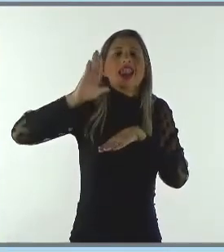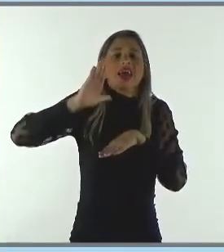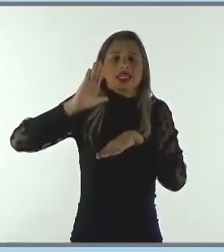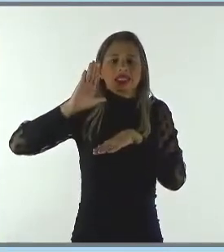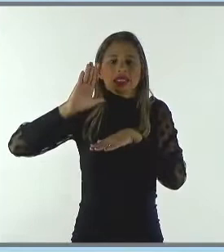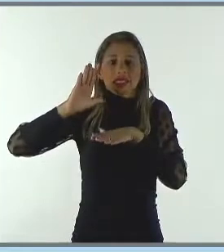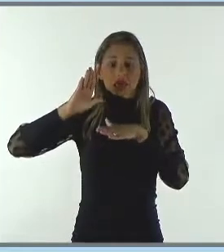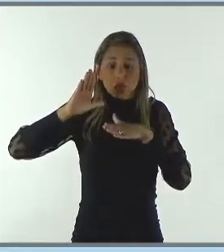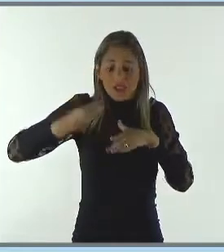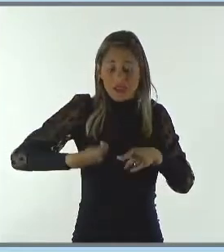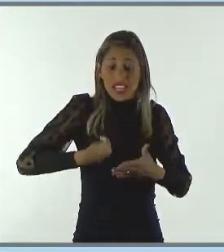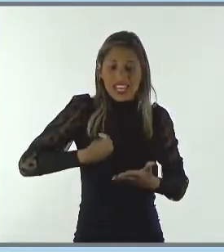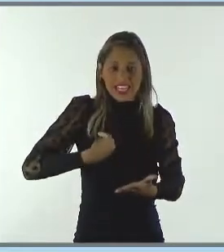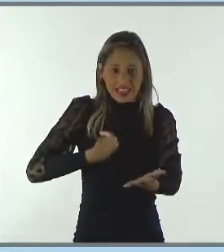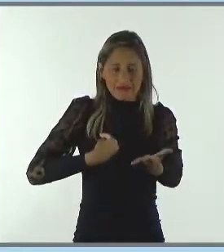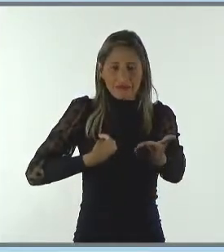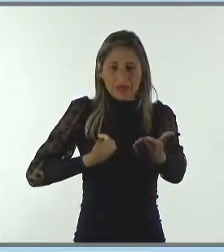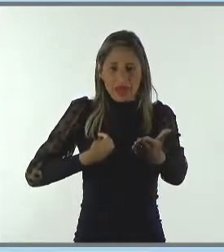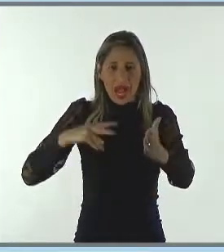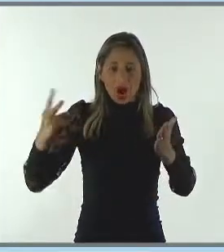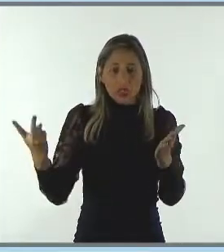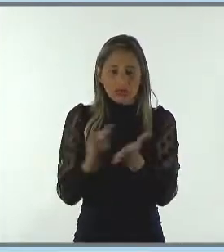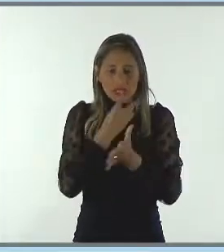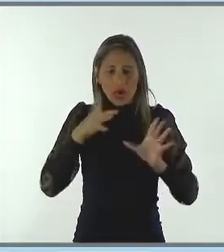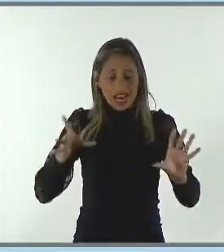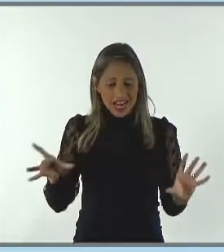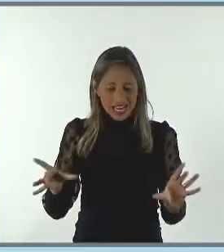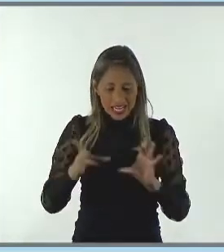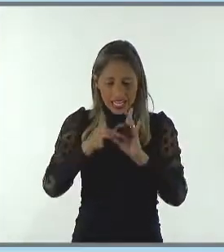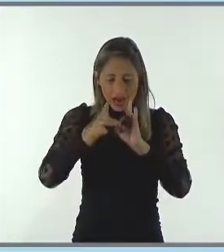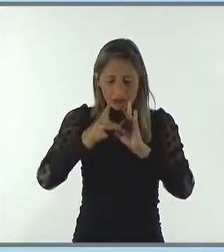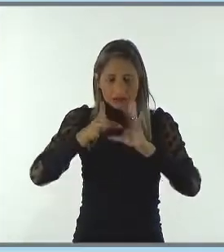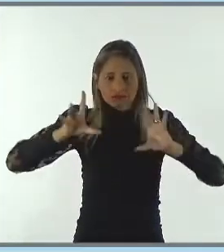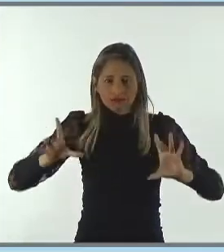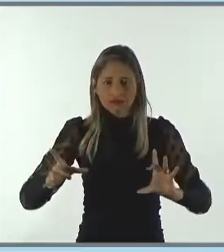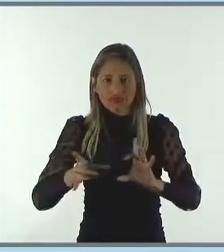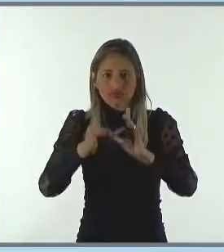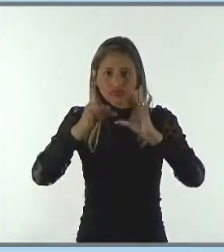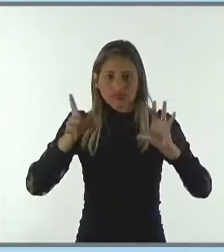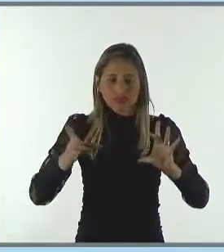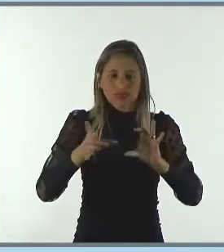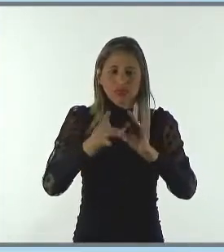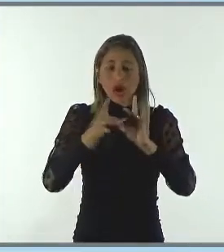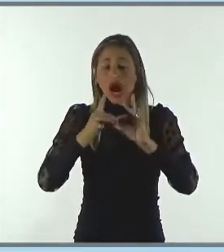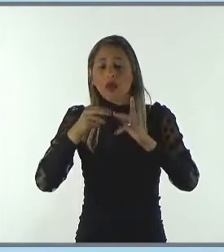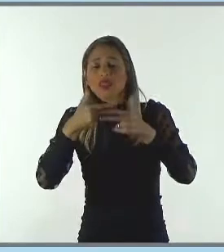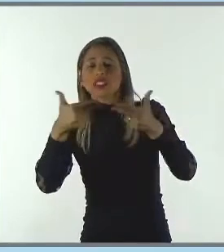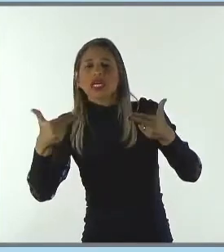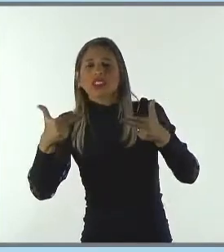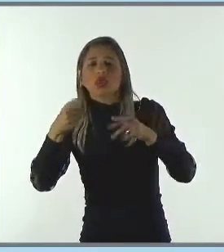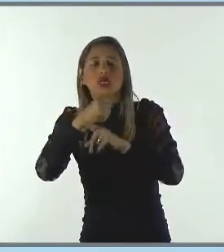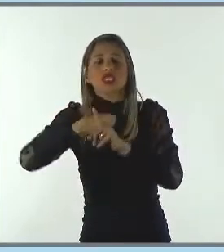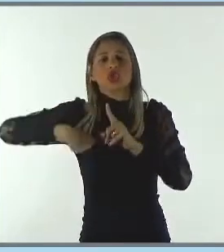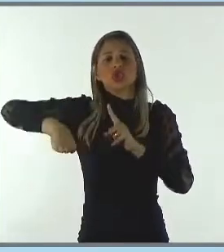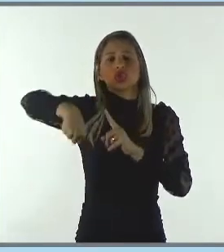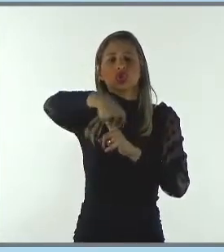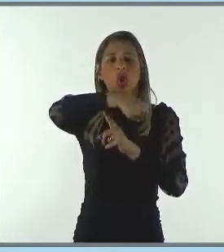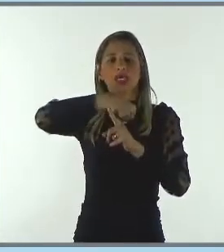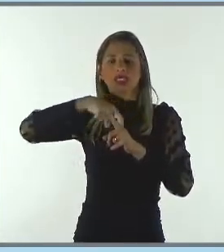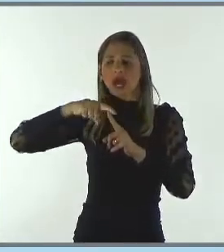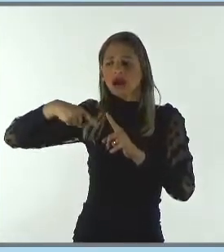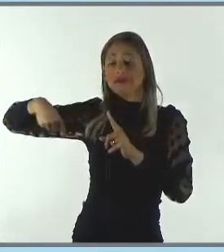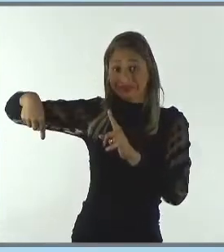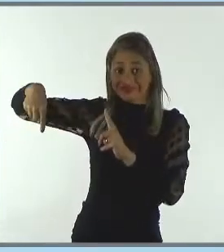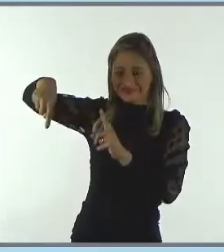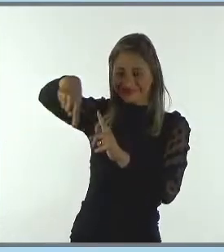trajetória. Acontecimentos que se ligam passo a passo com as grandes situações sociais que estão ao redor,